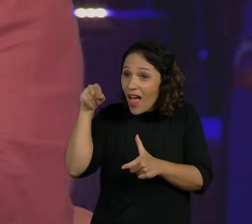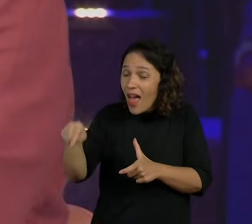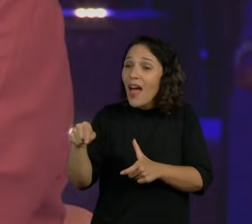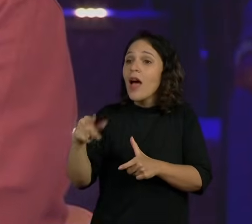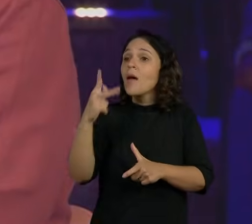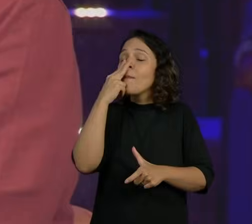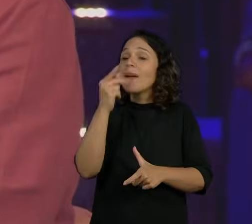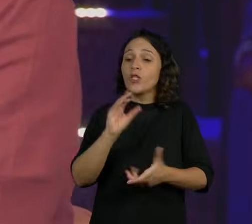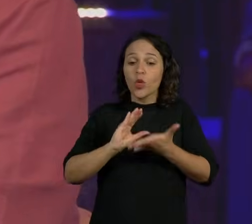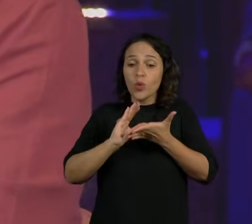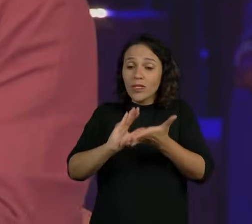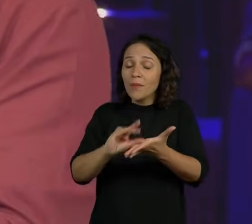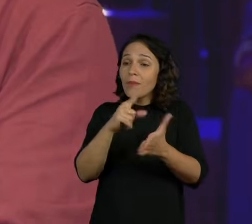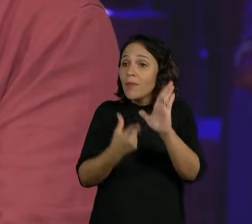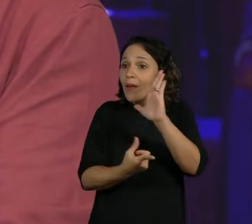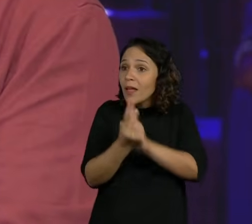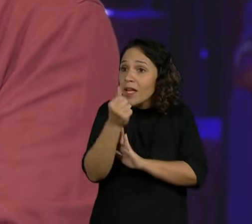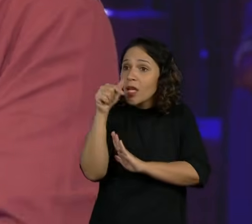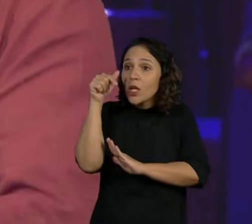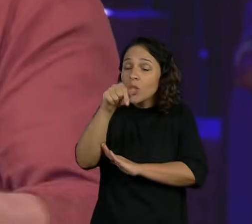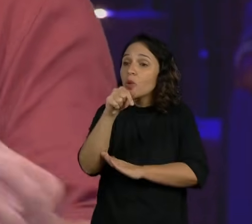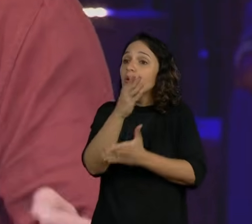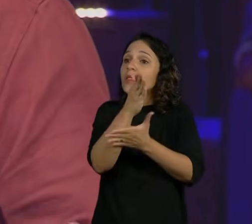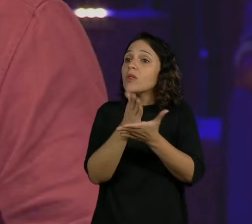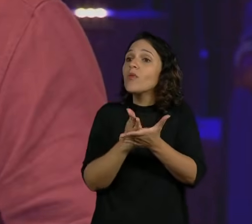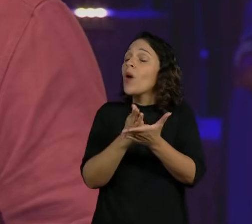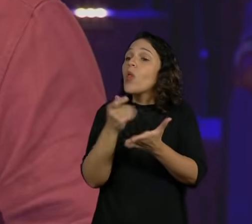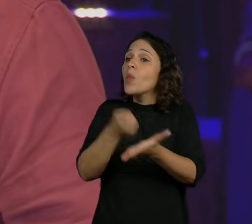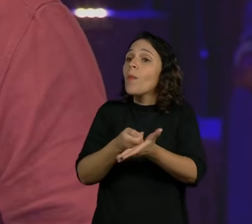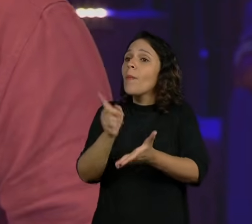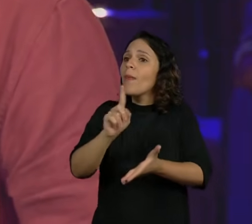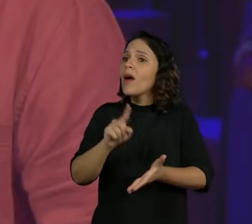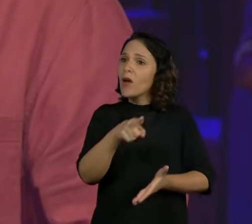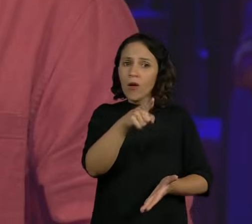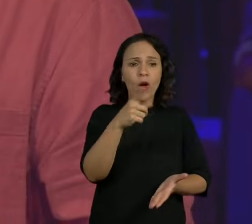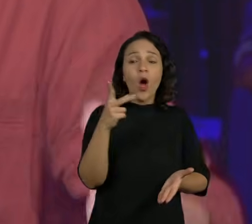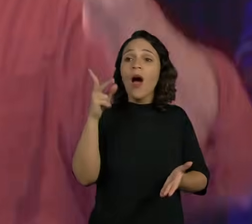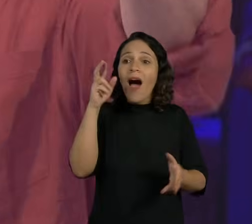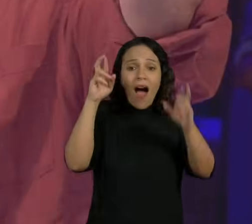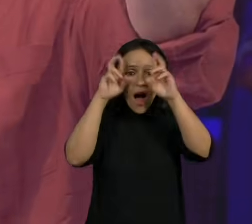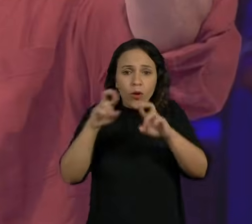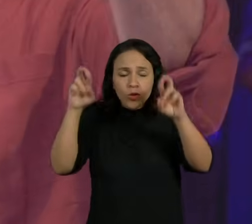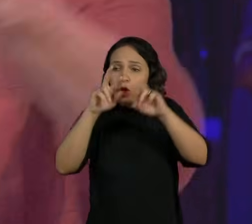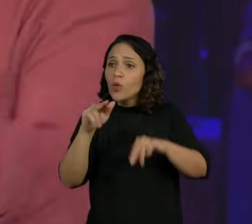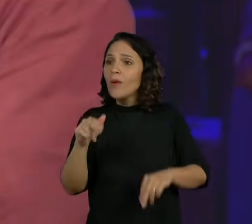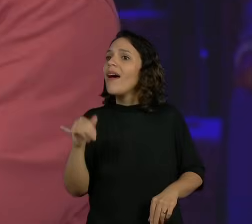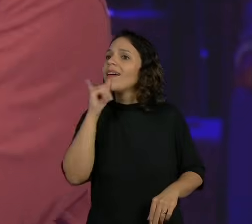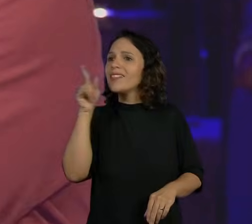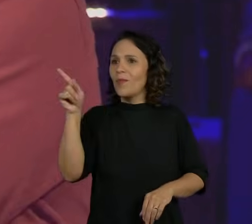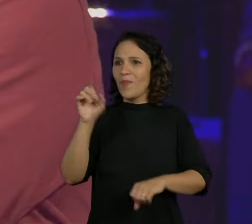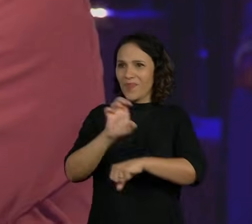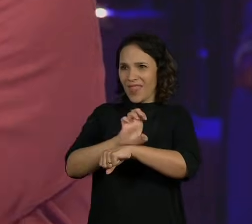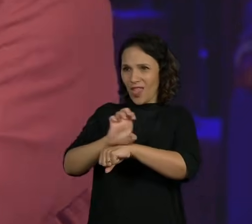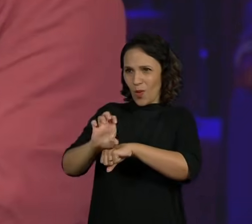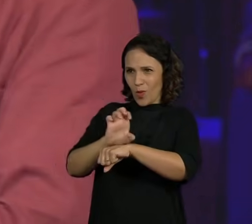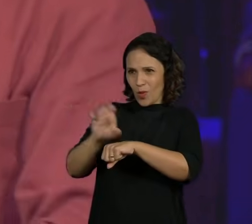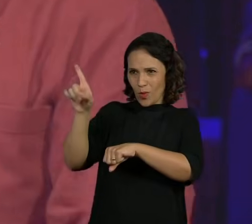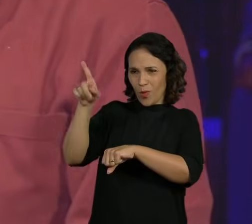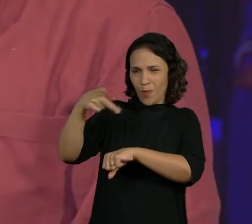auditada. Thalita, como é que você paga uma coisa que você não sabe a quem você está pagando? O Equador fez